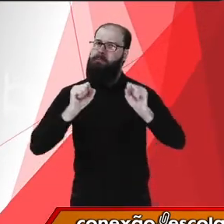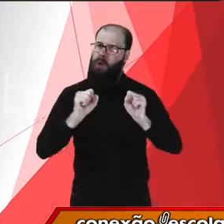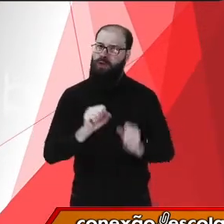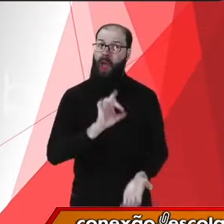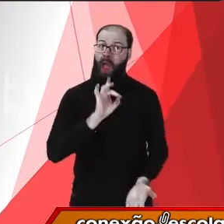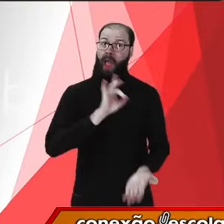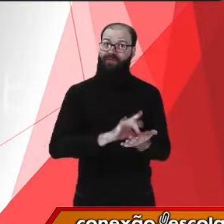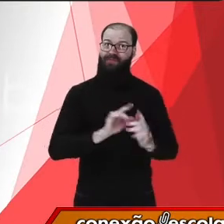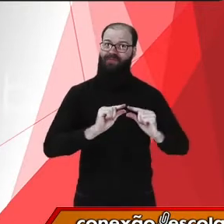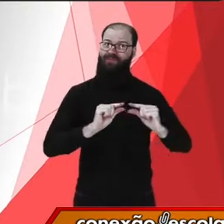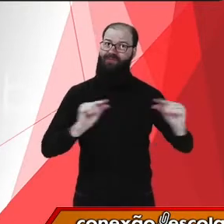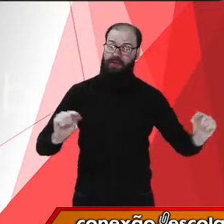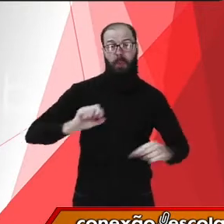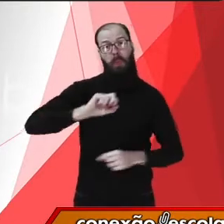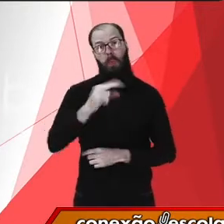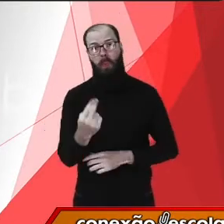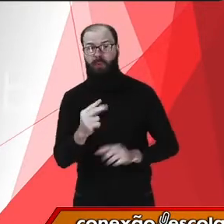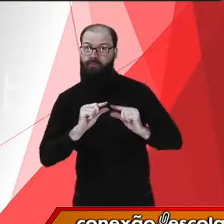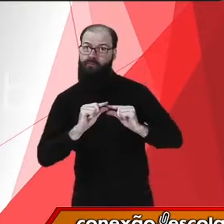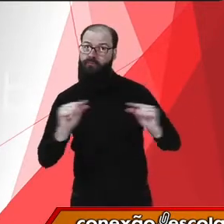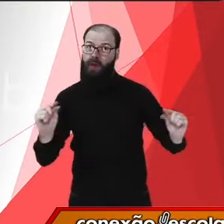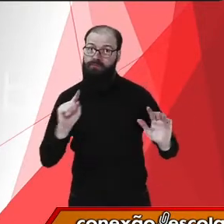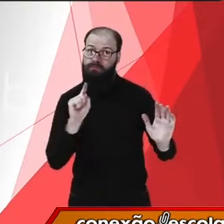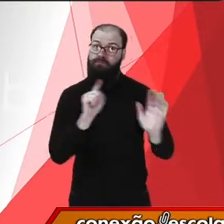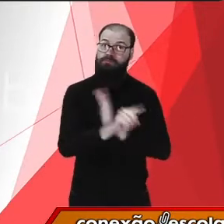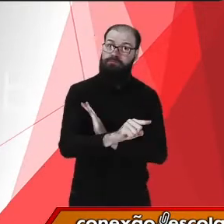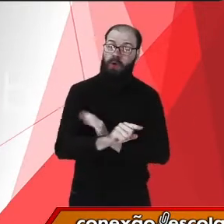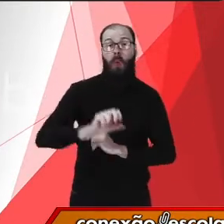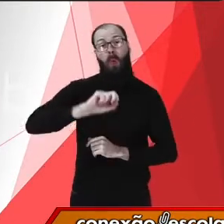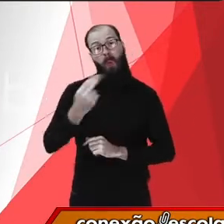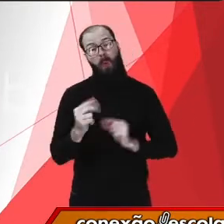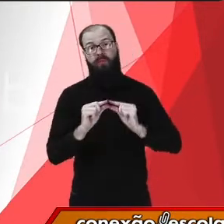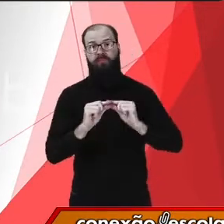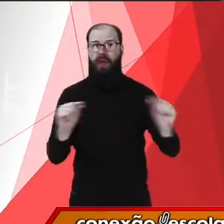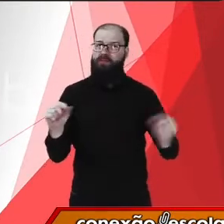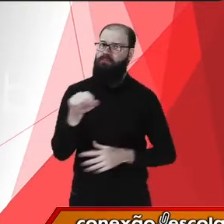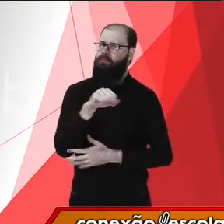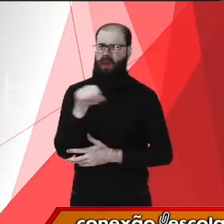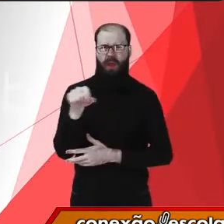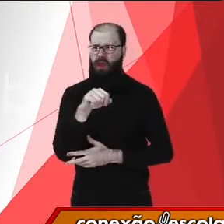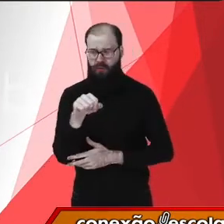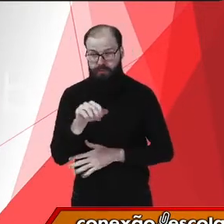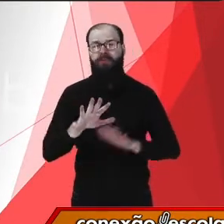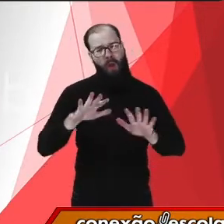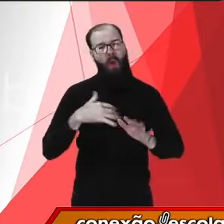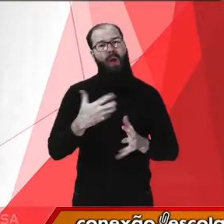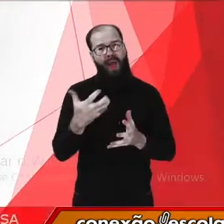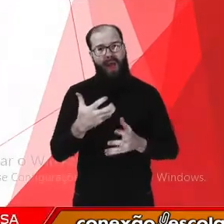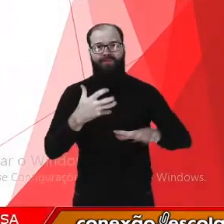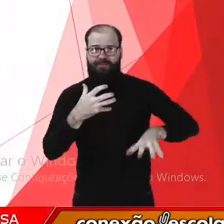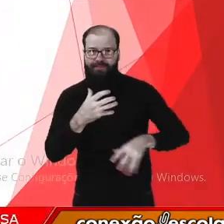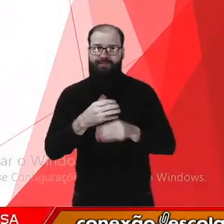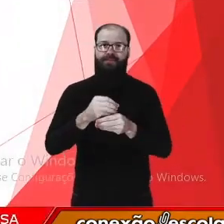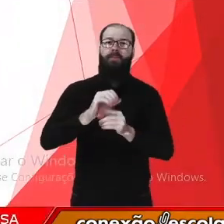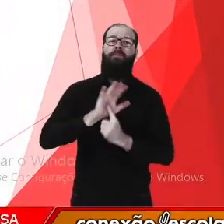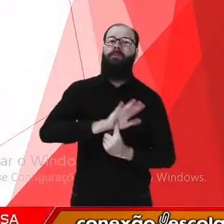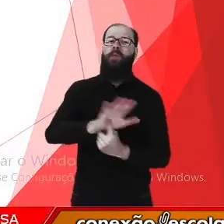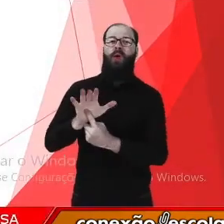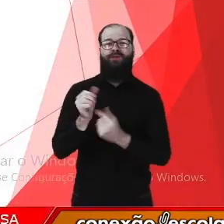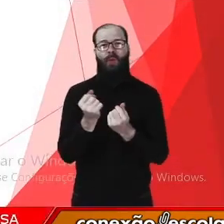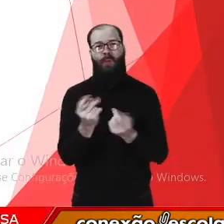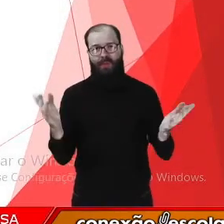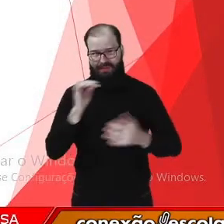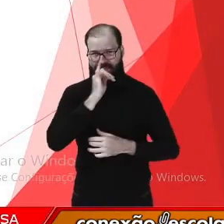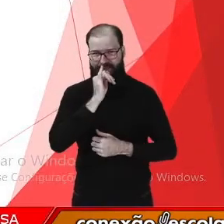afirmativas, em frases interrogativas, em negativas, né? E eu queria trazer para vocês alguns desses